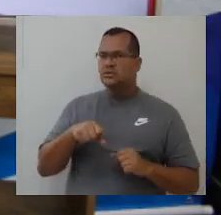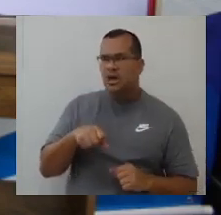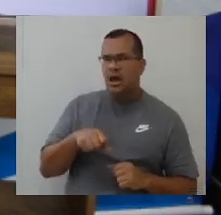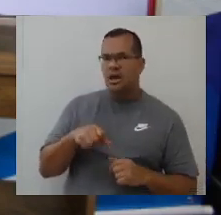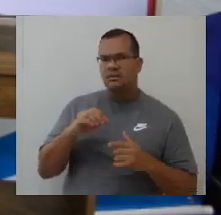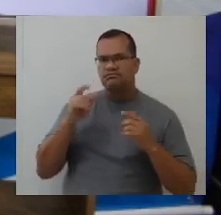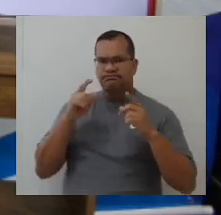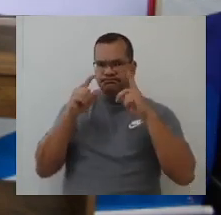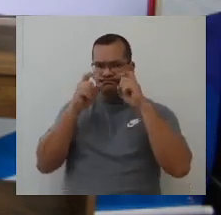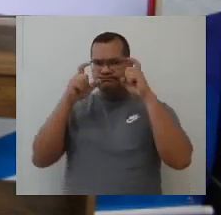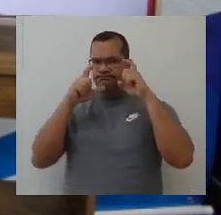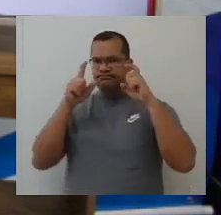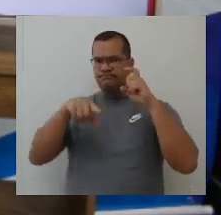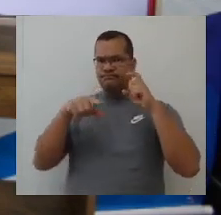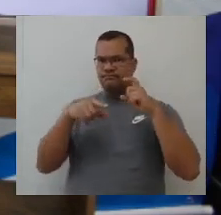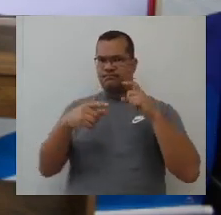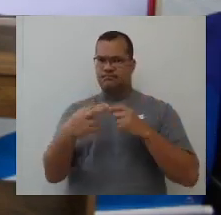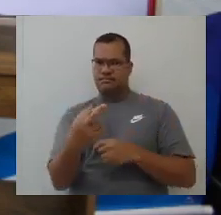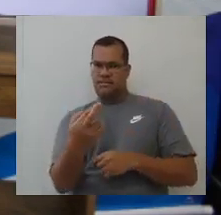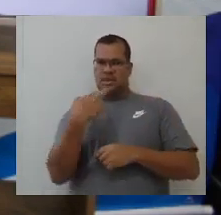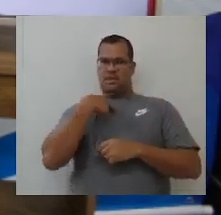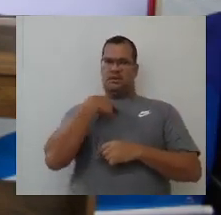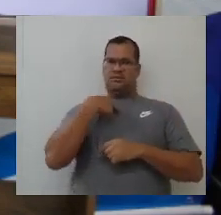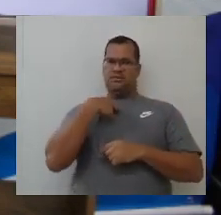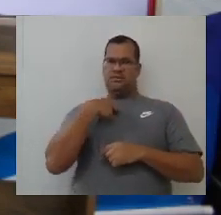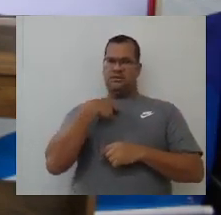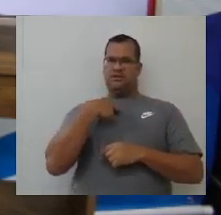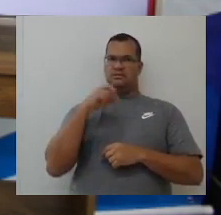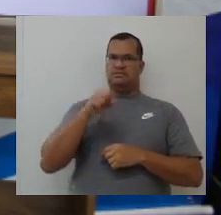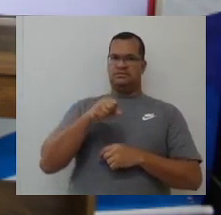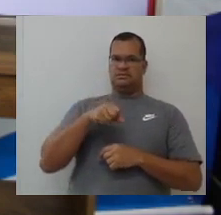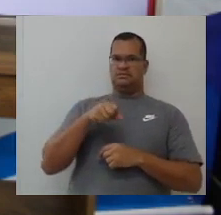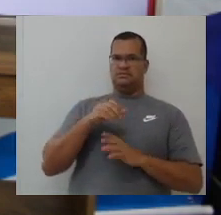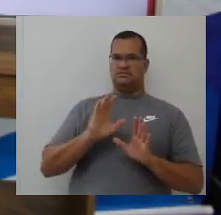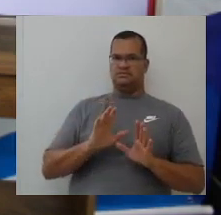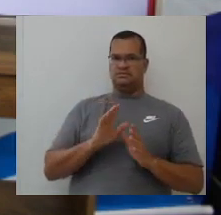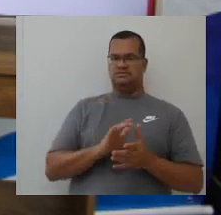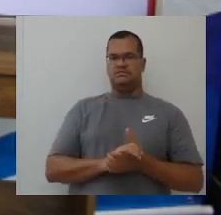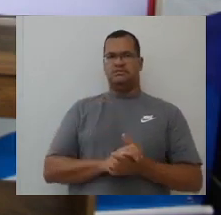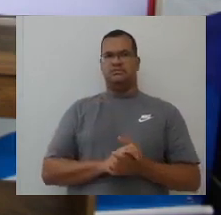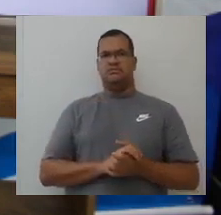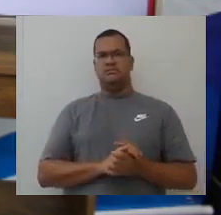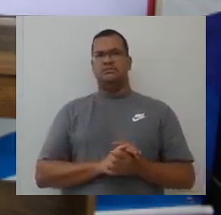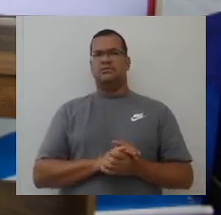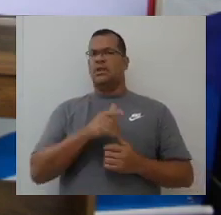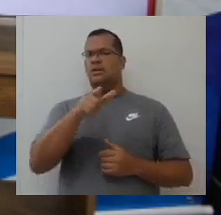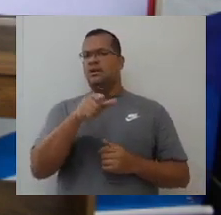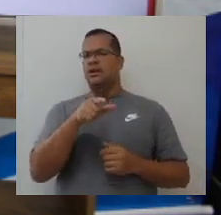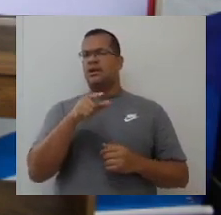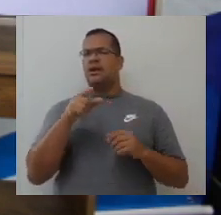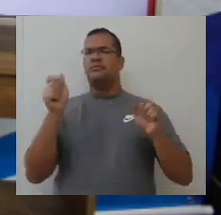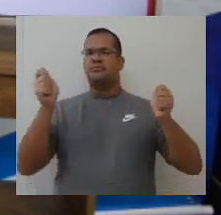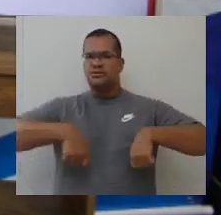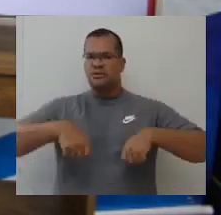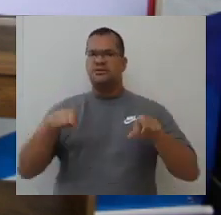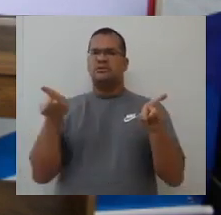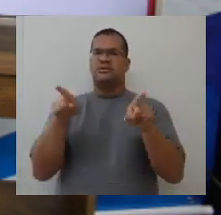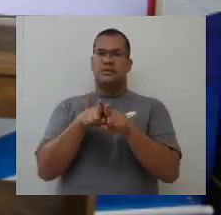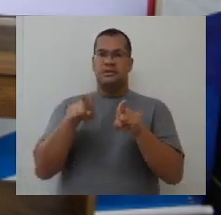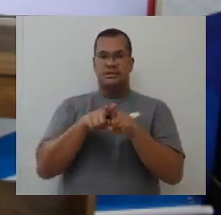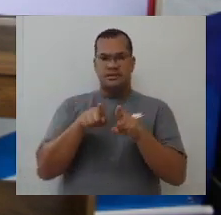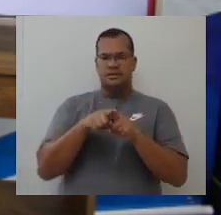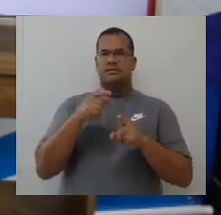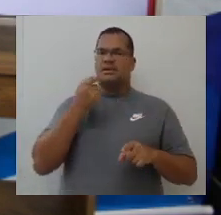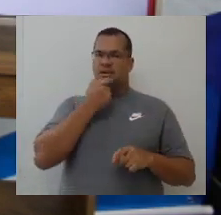para obter a confirmação do que foi dito, do que foi afirmado na oração anterior. Isso aí é possível fazer em inglês